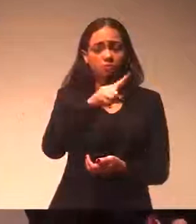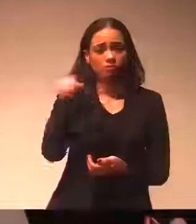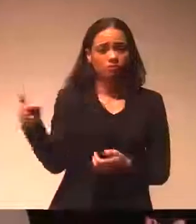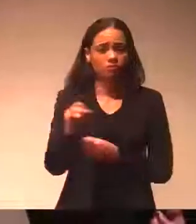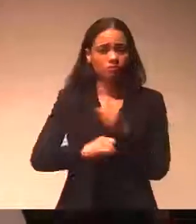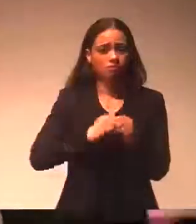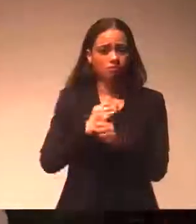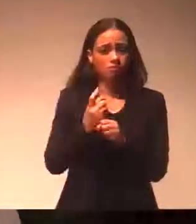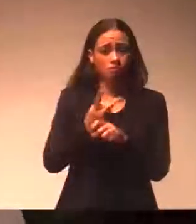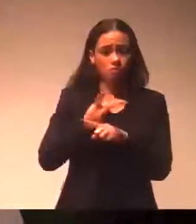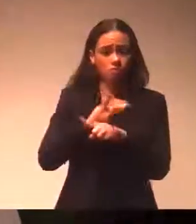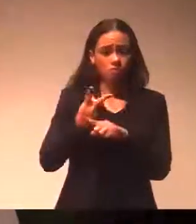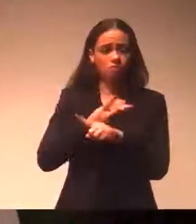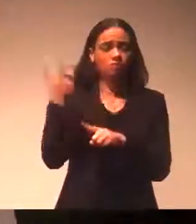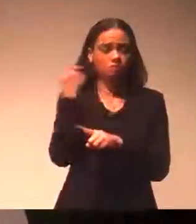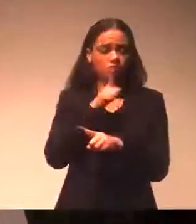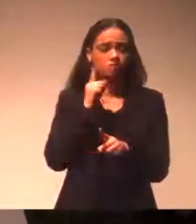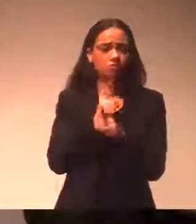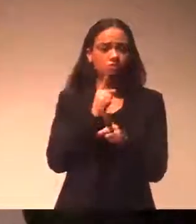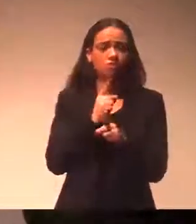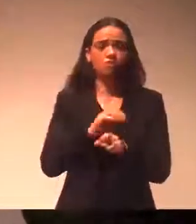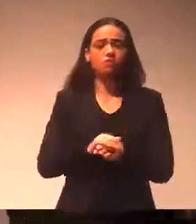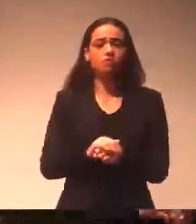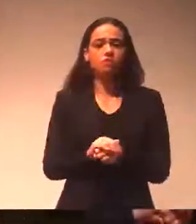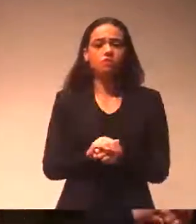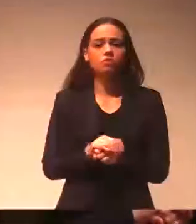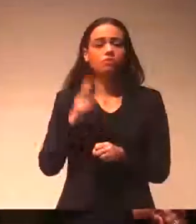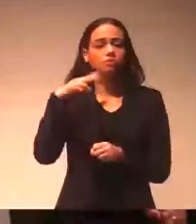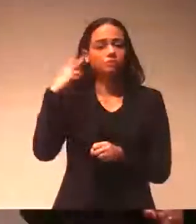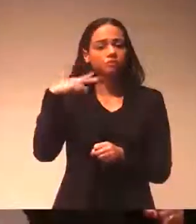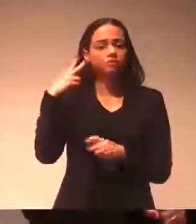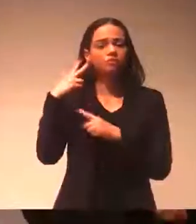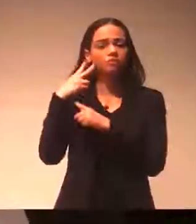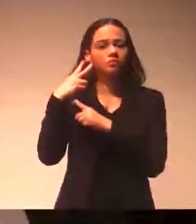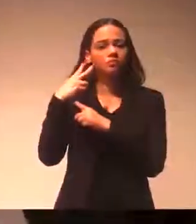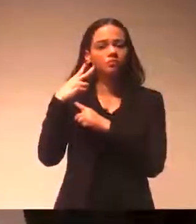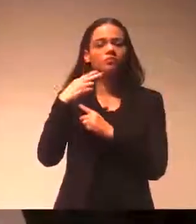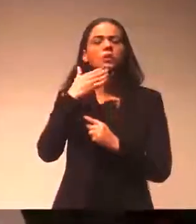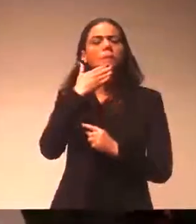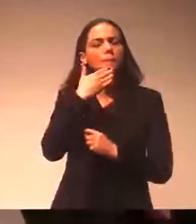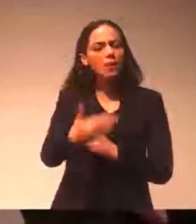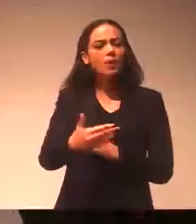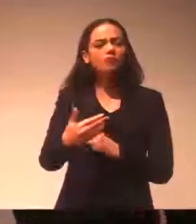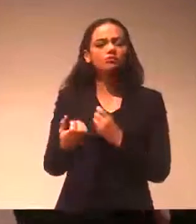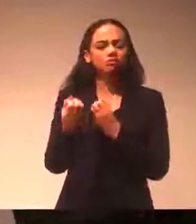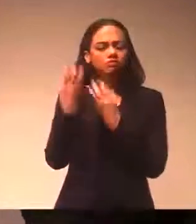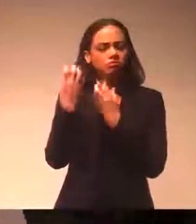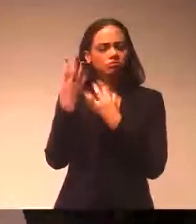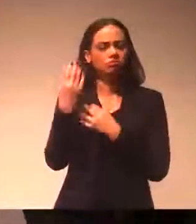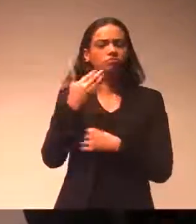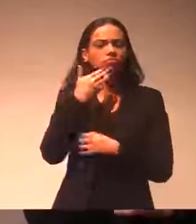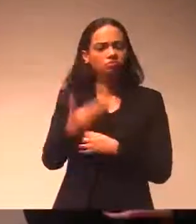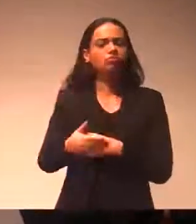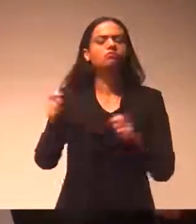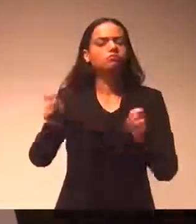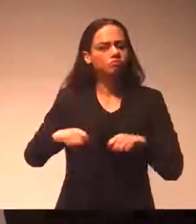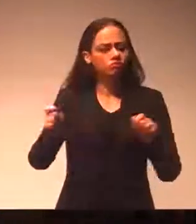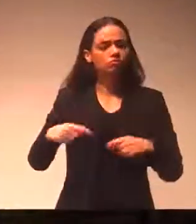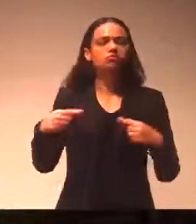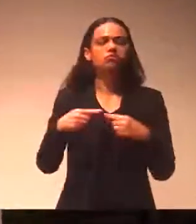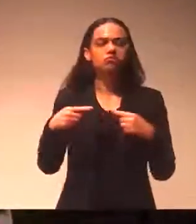generalizou um entendimento de que qualquer vereador pode individualmente pedir informações. A gente continua respeitando o plenário da